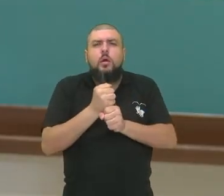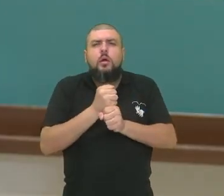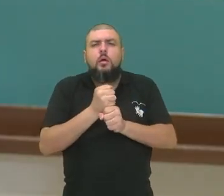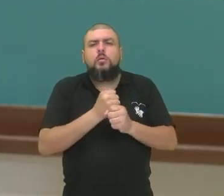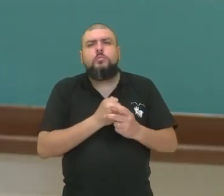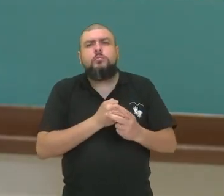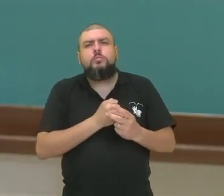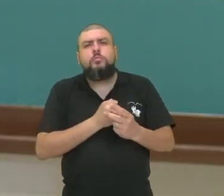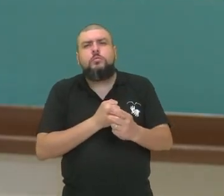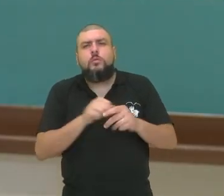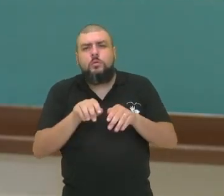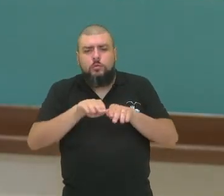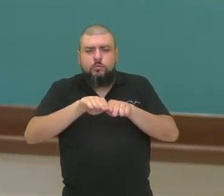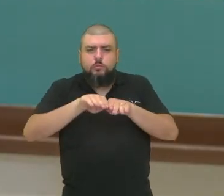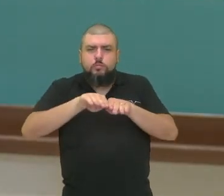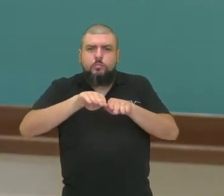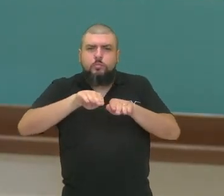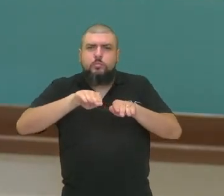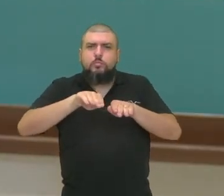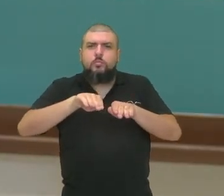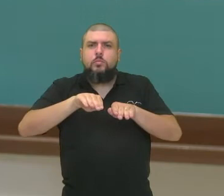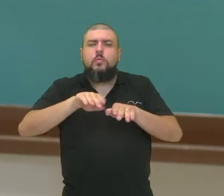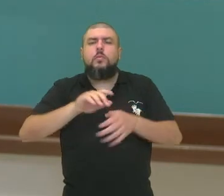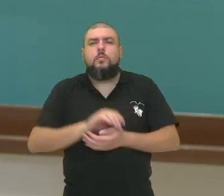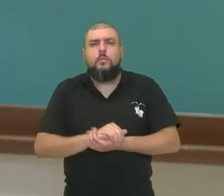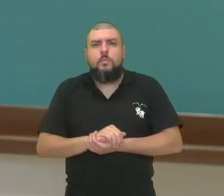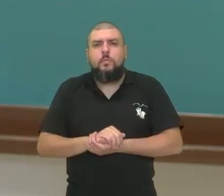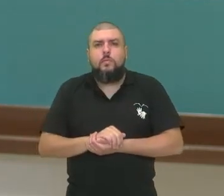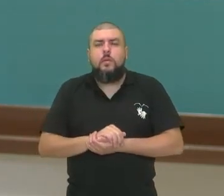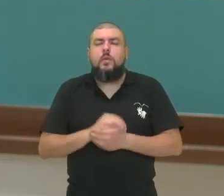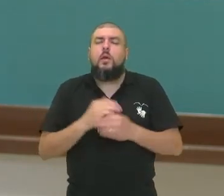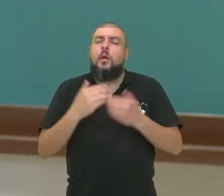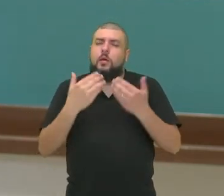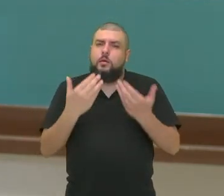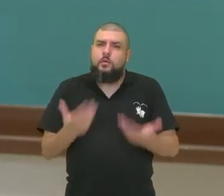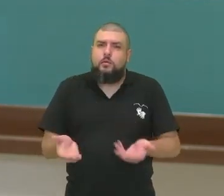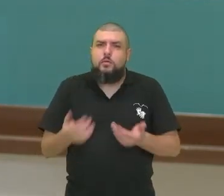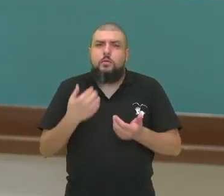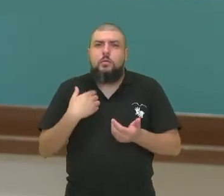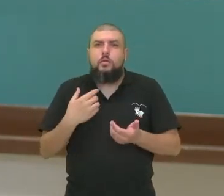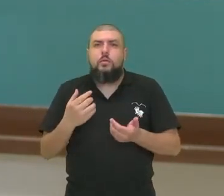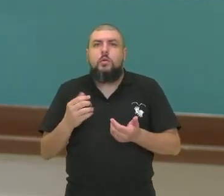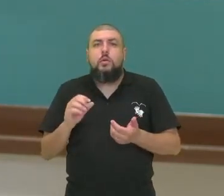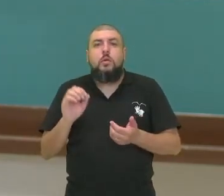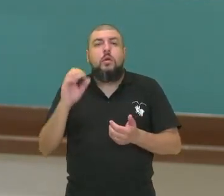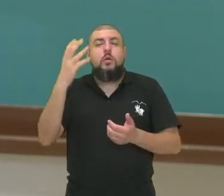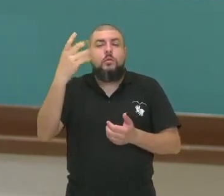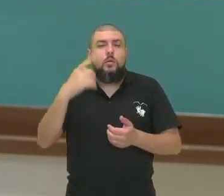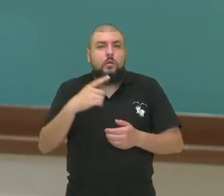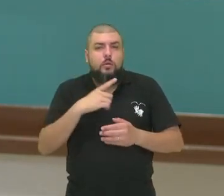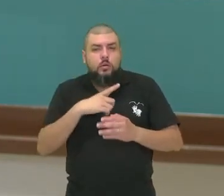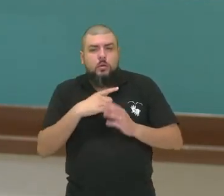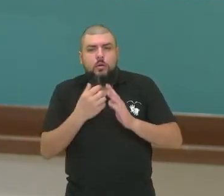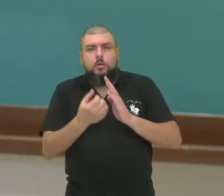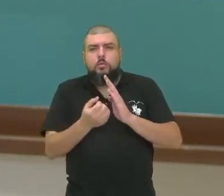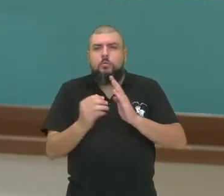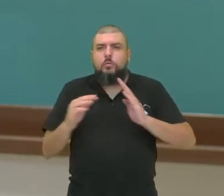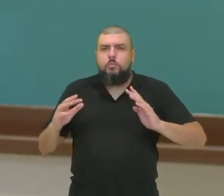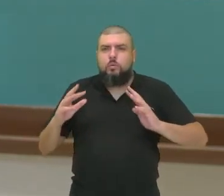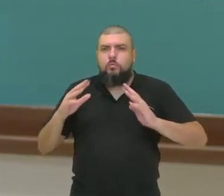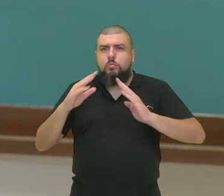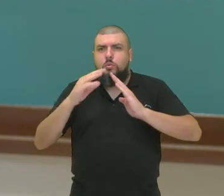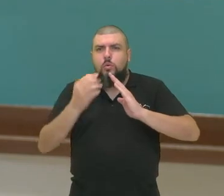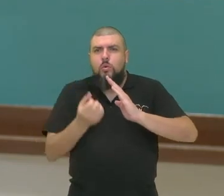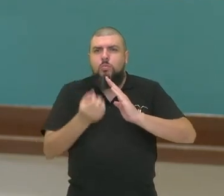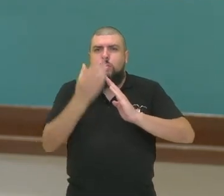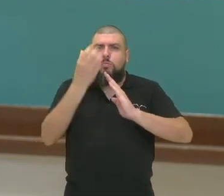África devido à separação das placas tectônicas. E isso, então, gera ali vulcanismos e etc. Mas, em